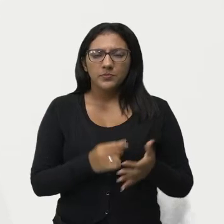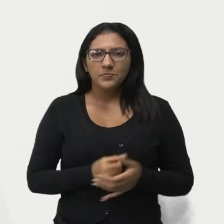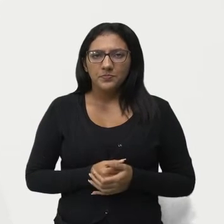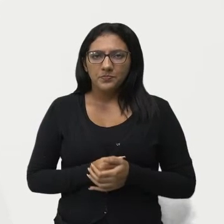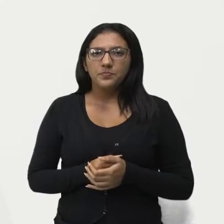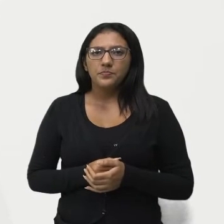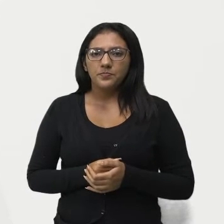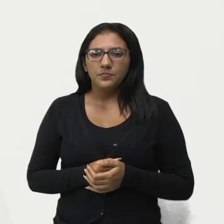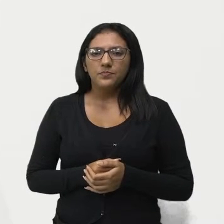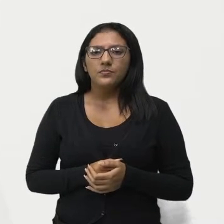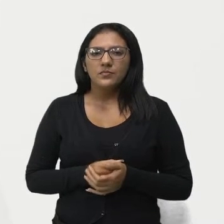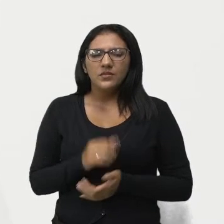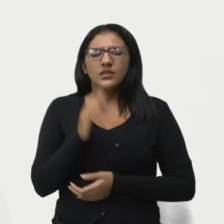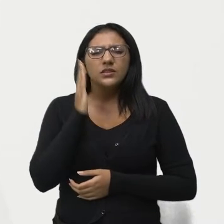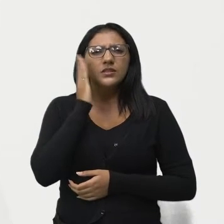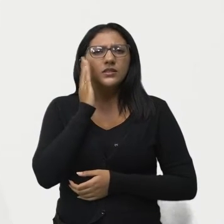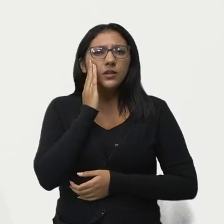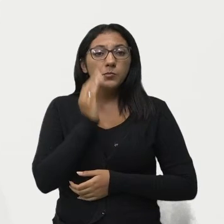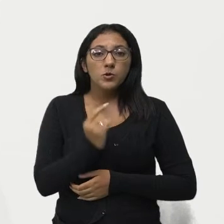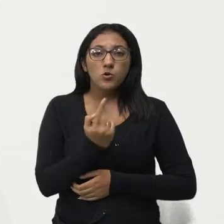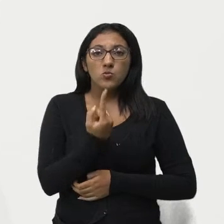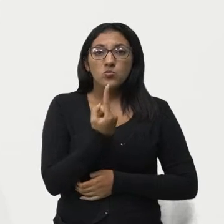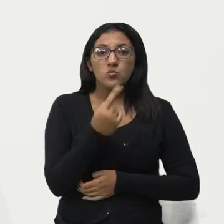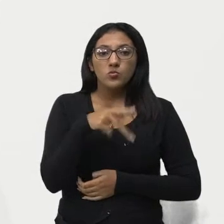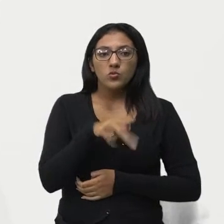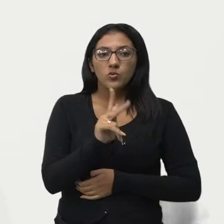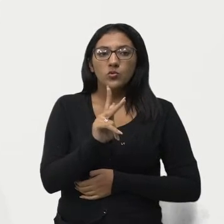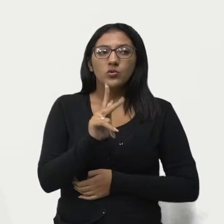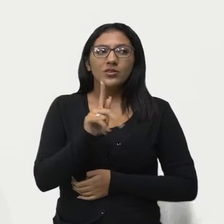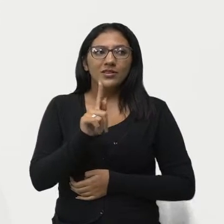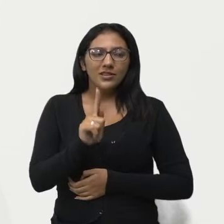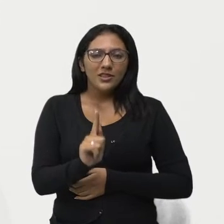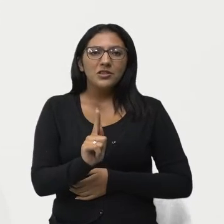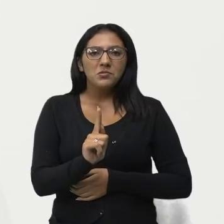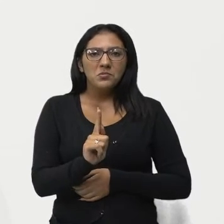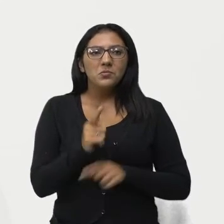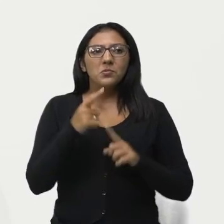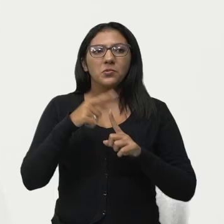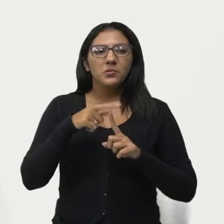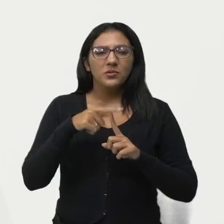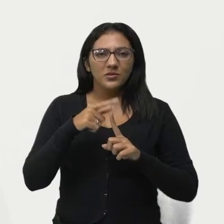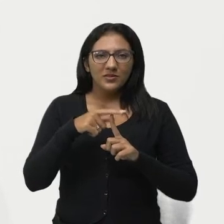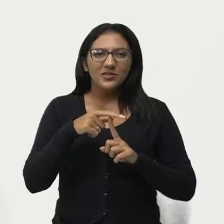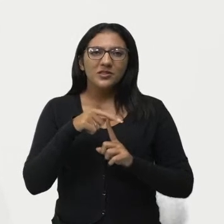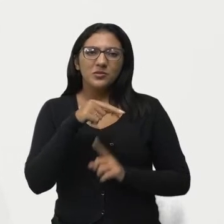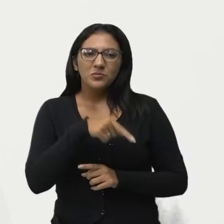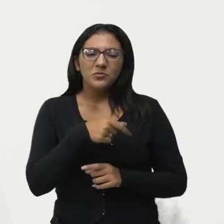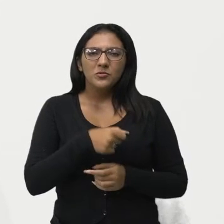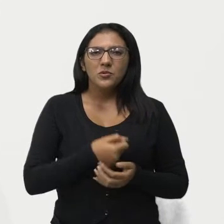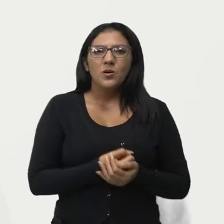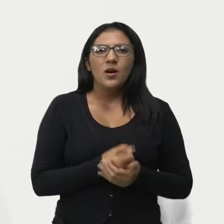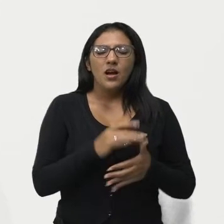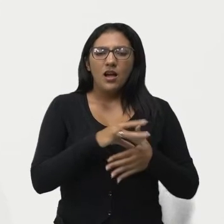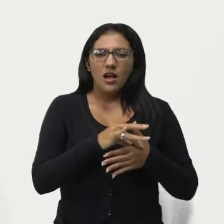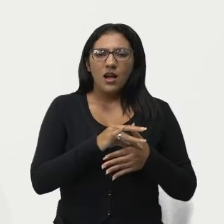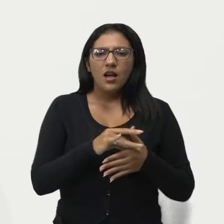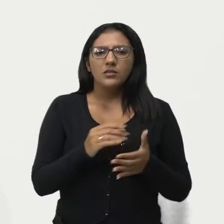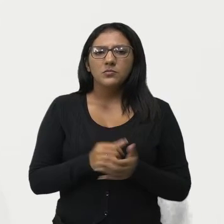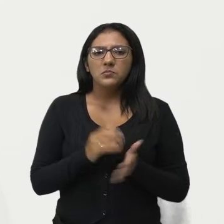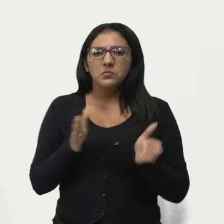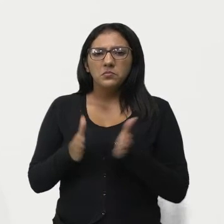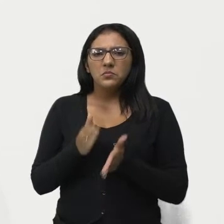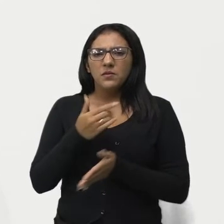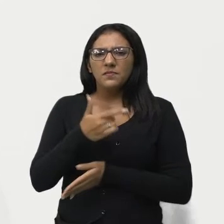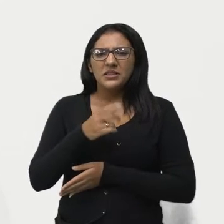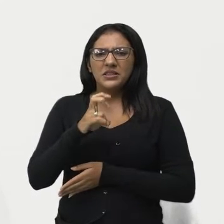Sabendo que 1 quilo dessa carne custa R$25, então a quantidade de carne que esse